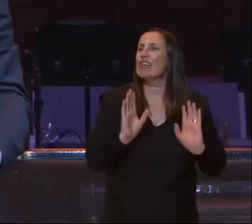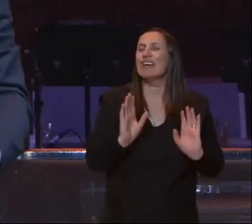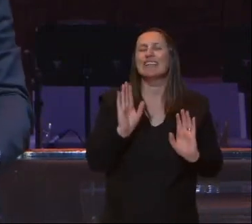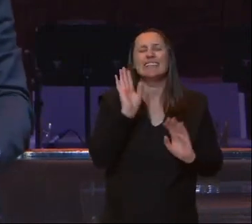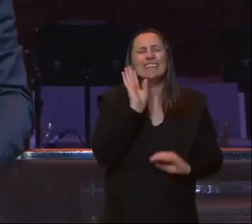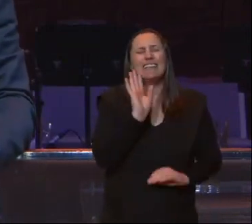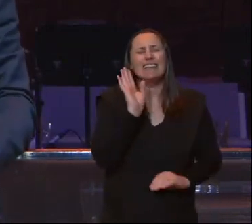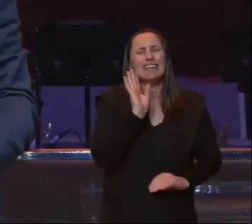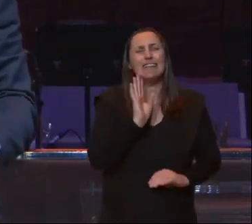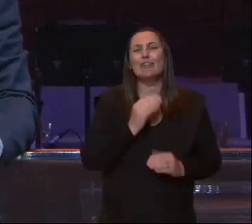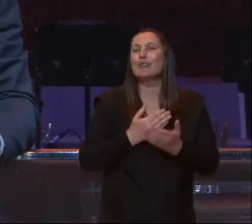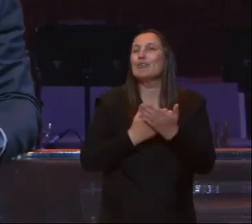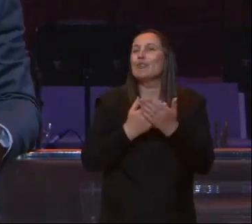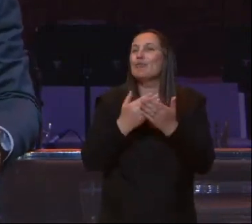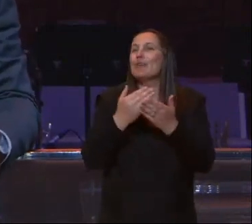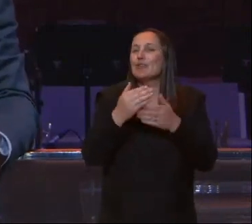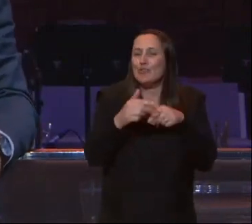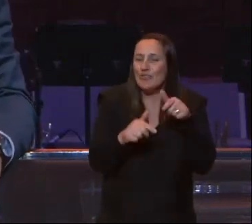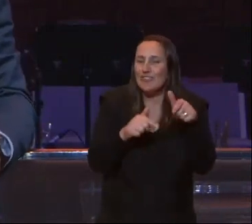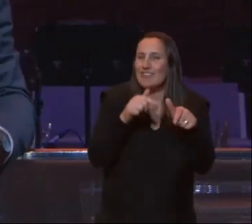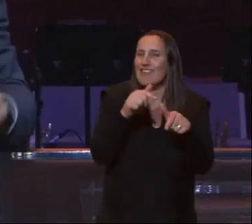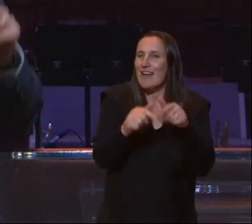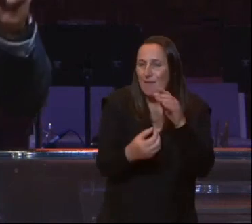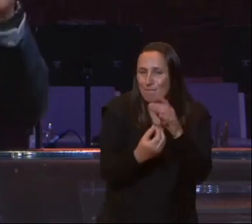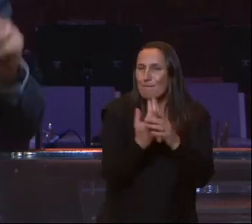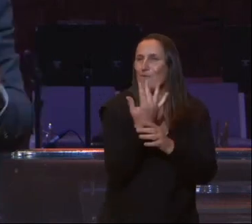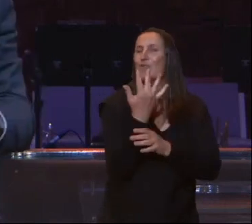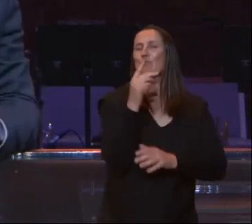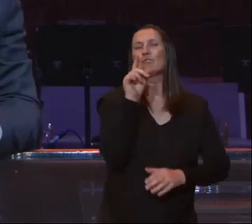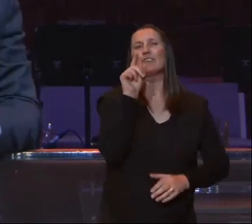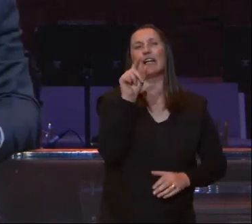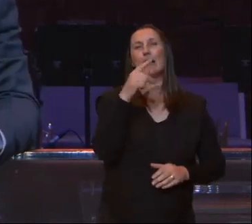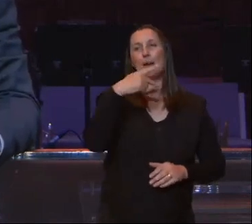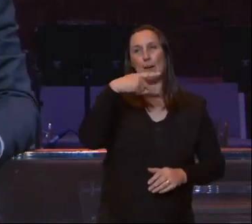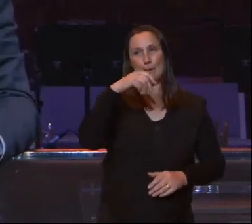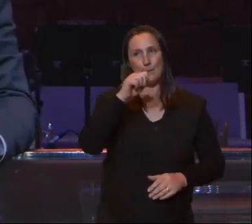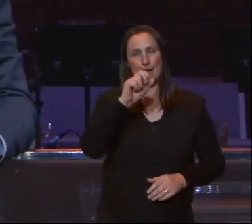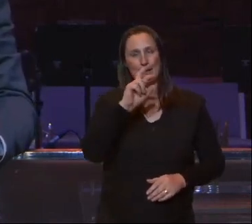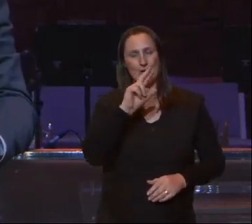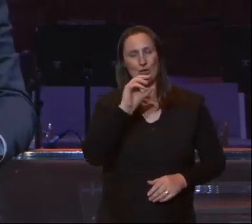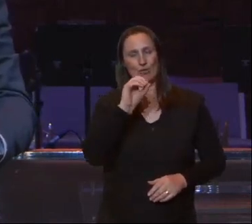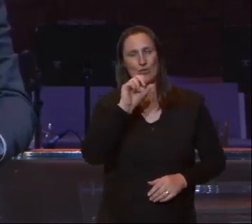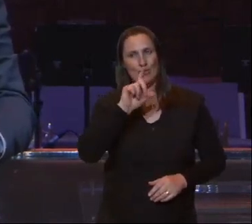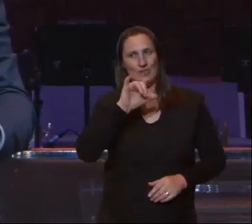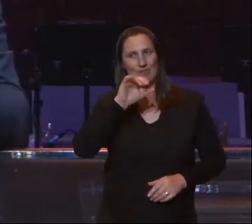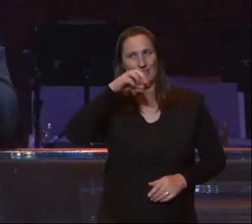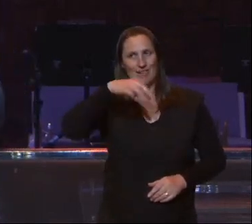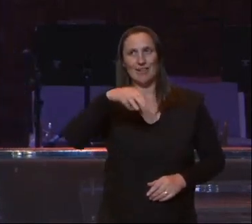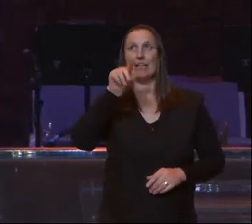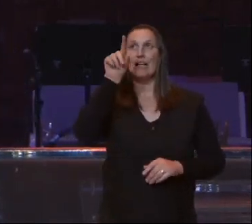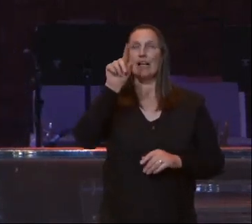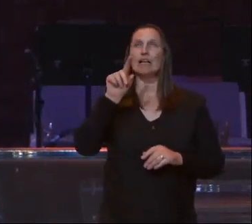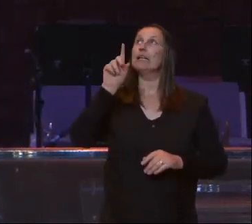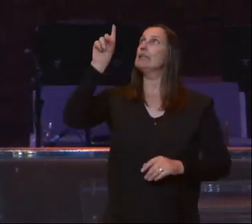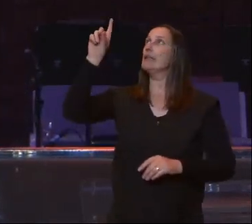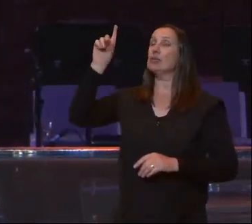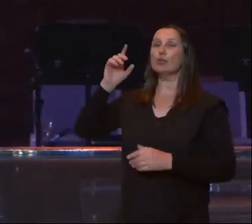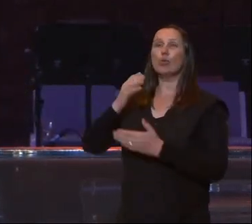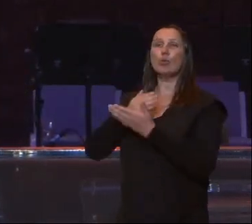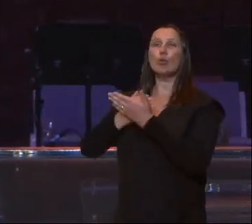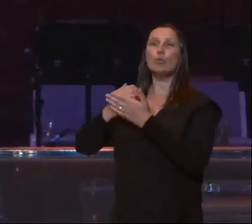que começou o trabalho ali no Parolim, e ele estava contando como começou. Diz que Deus começou a incomodar